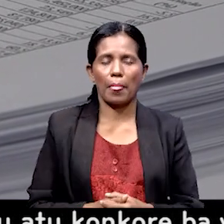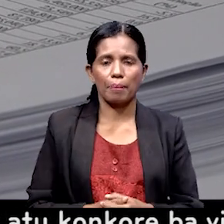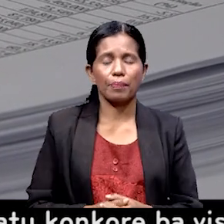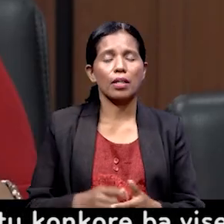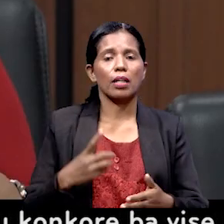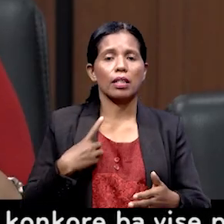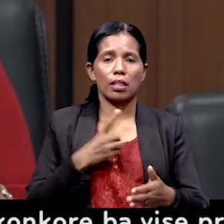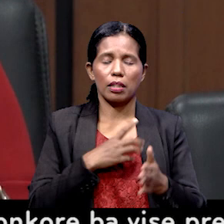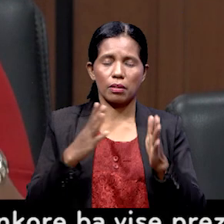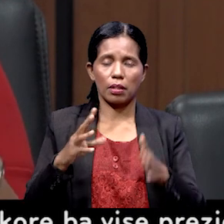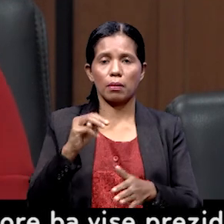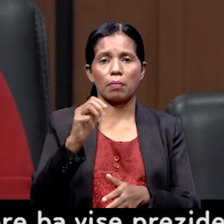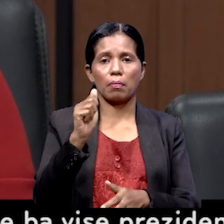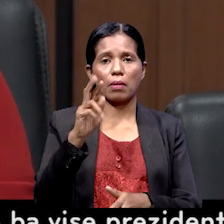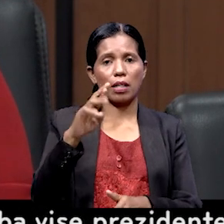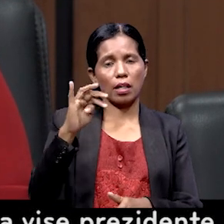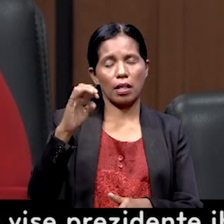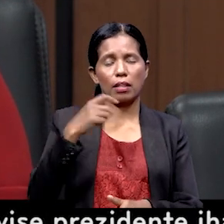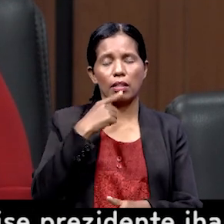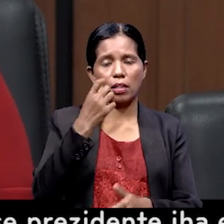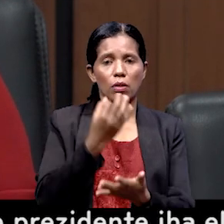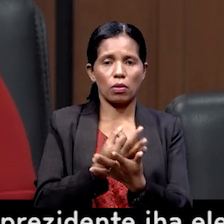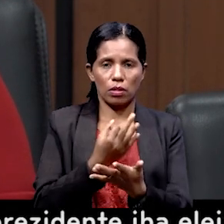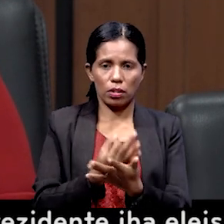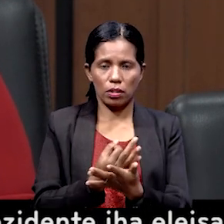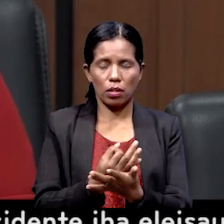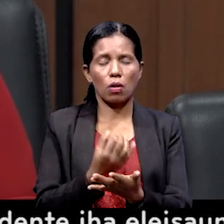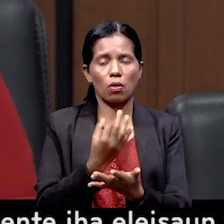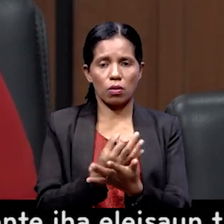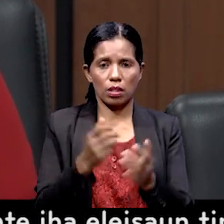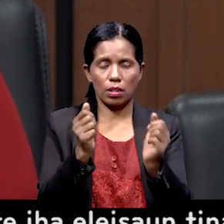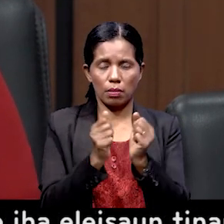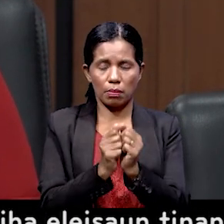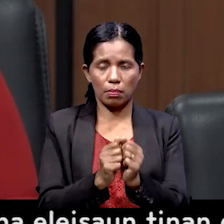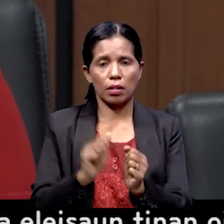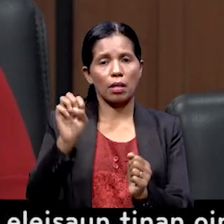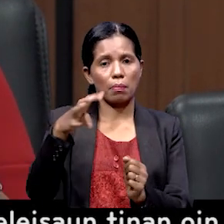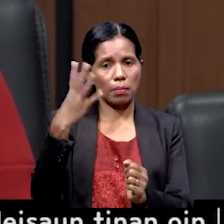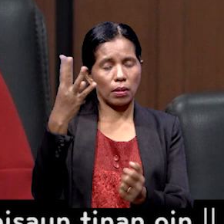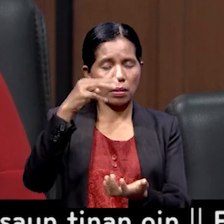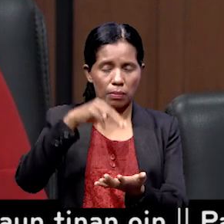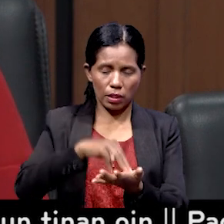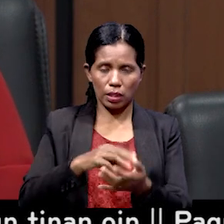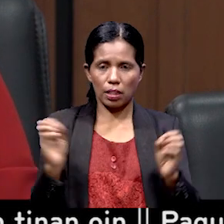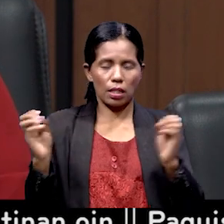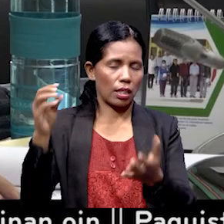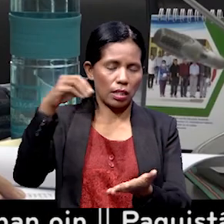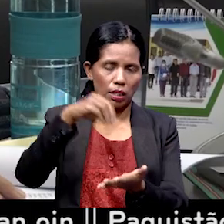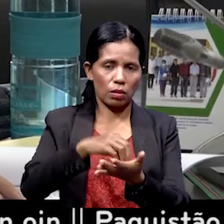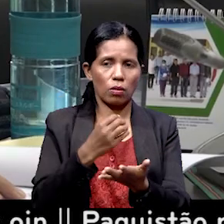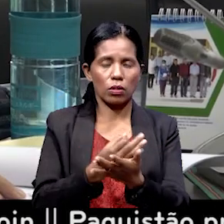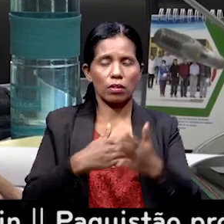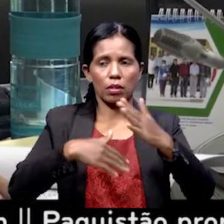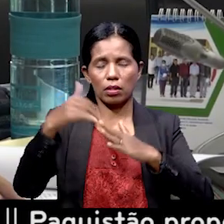Deputada Maria Angélica afirma, orçamento privativo romantante tocon sanulo resinhatne. La inclui o samba